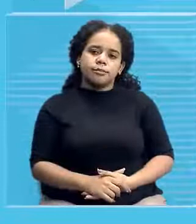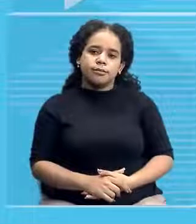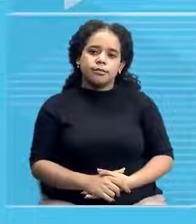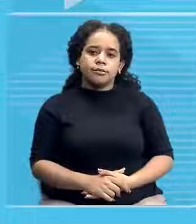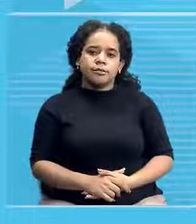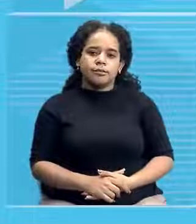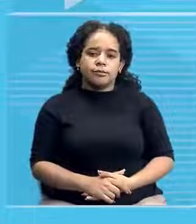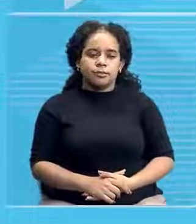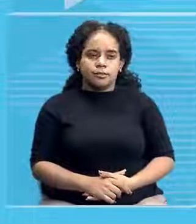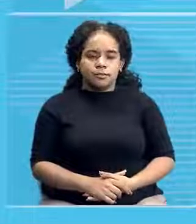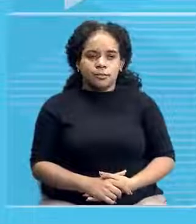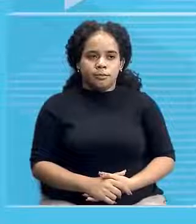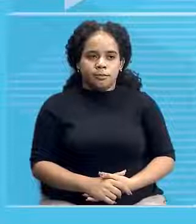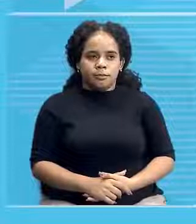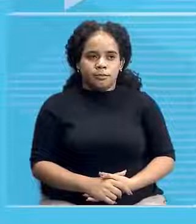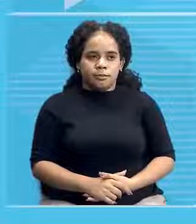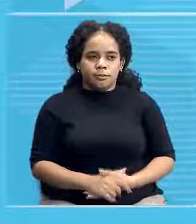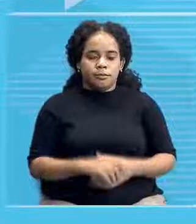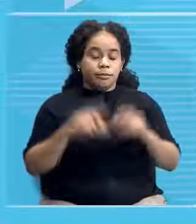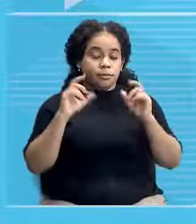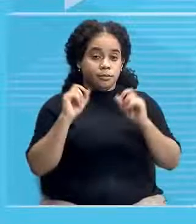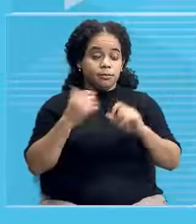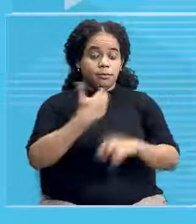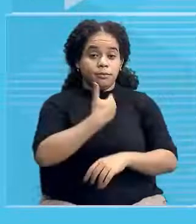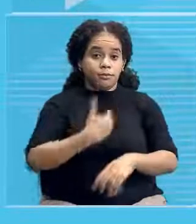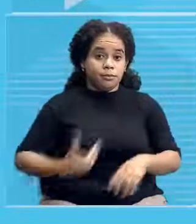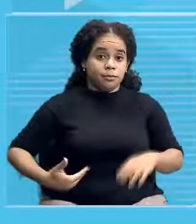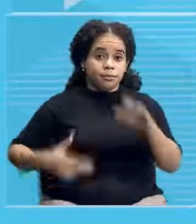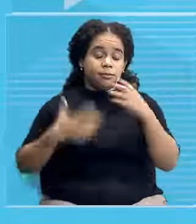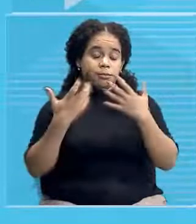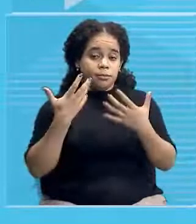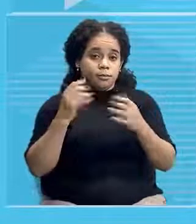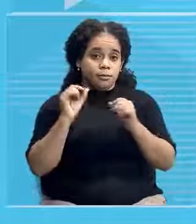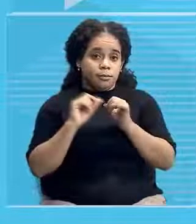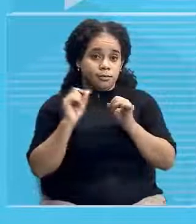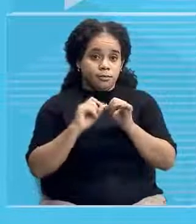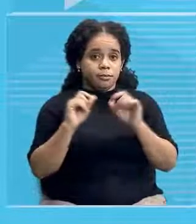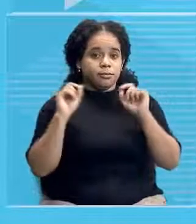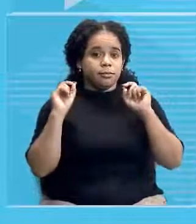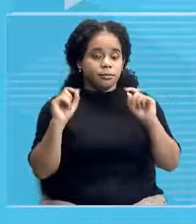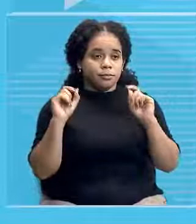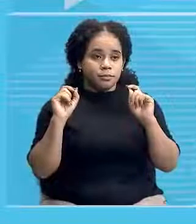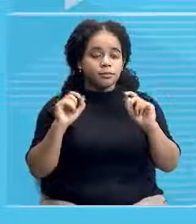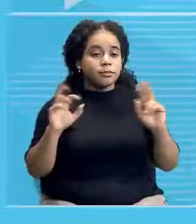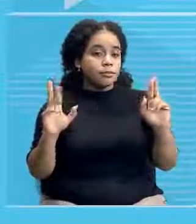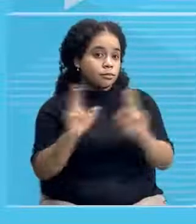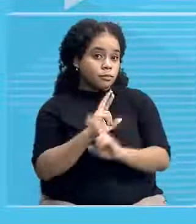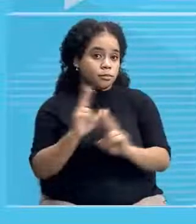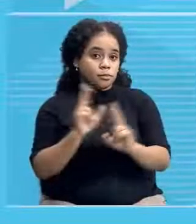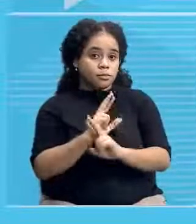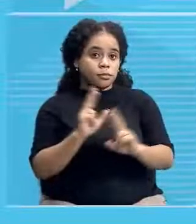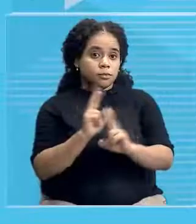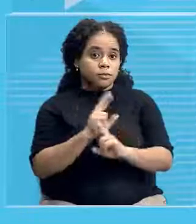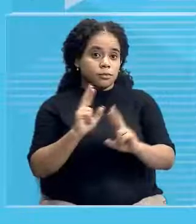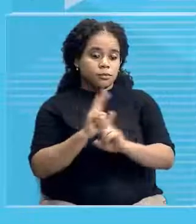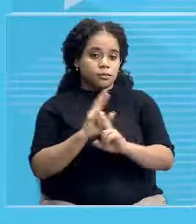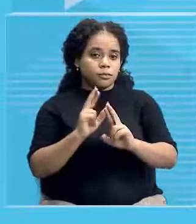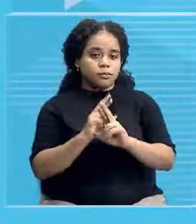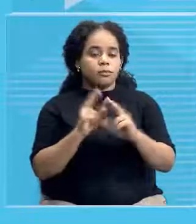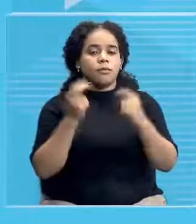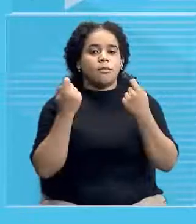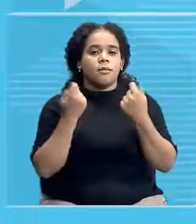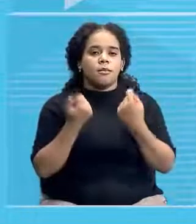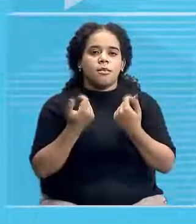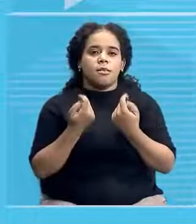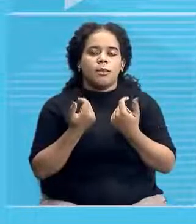O que o Estado brasileiro fez em relação à pouca